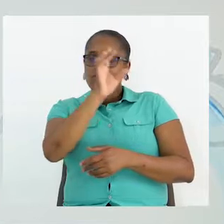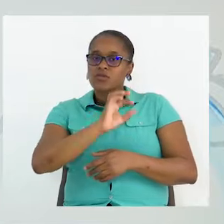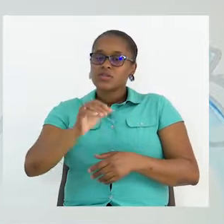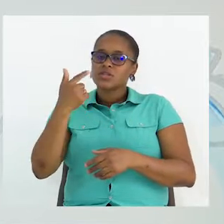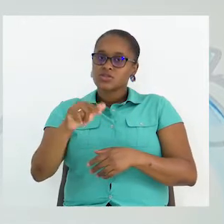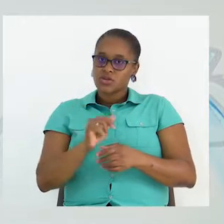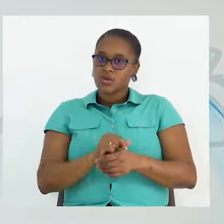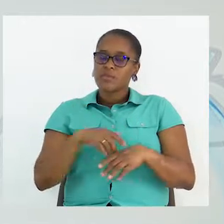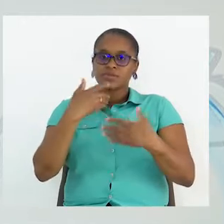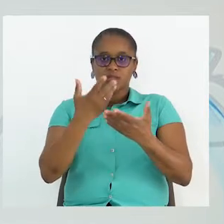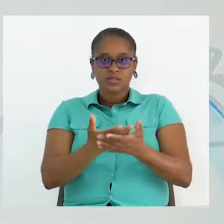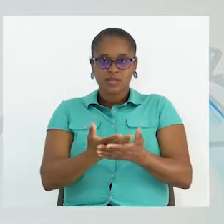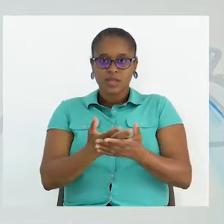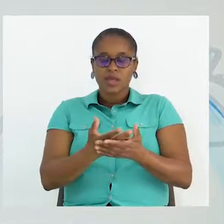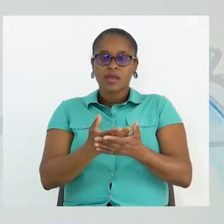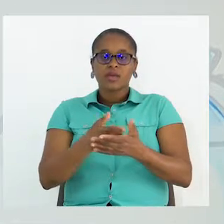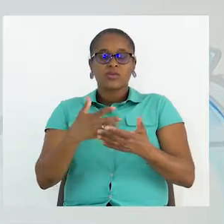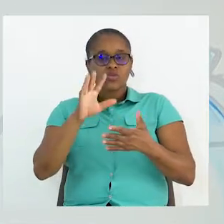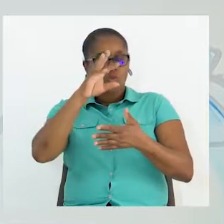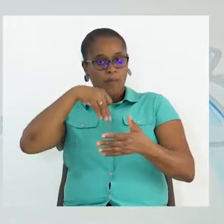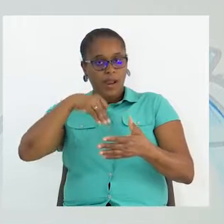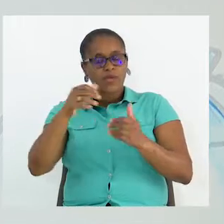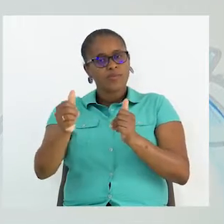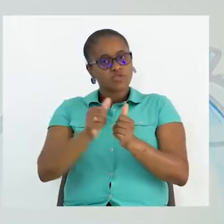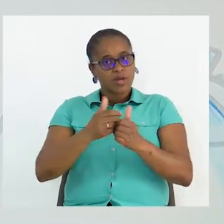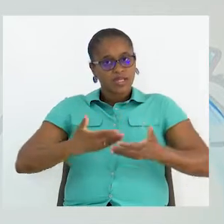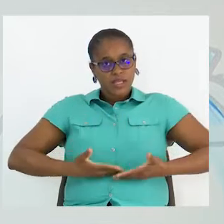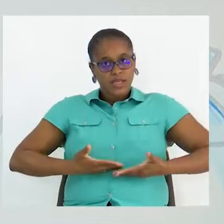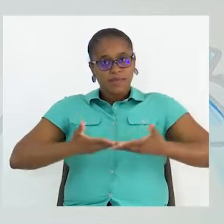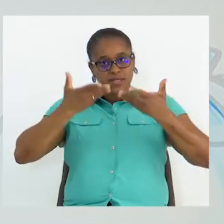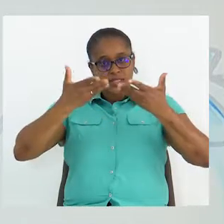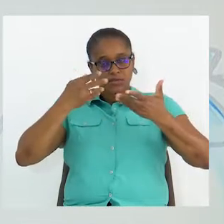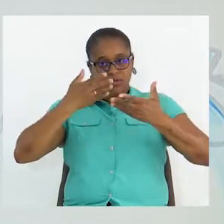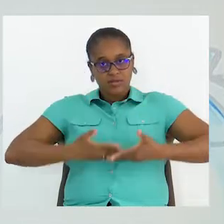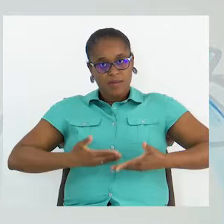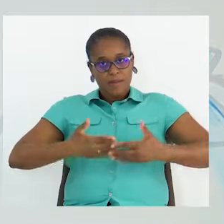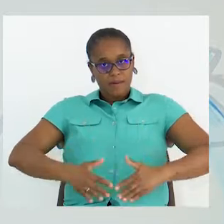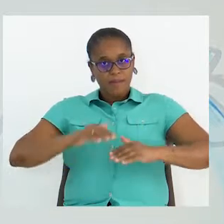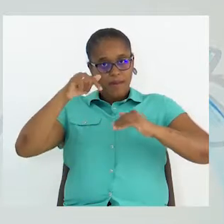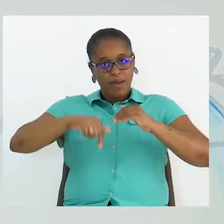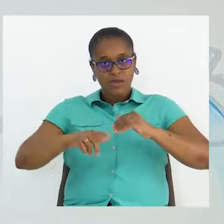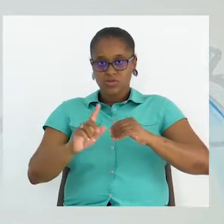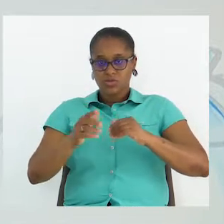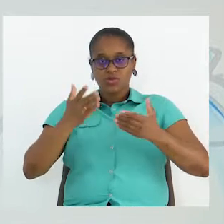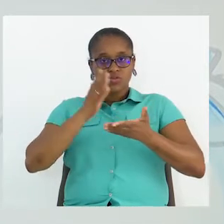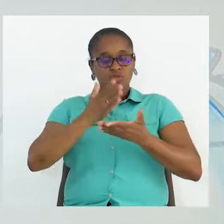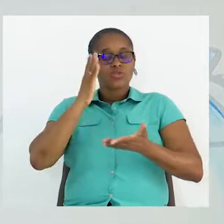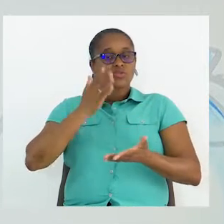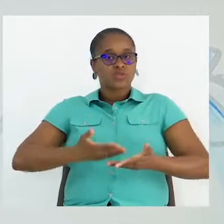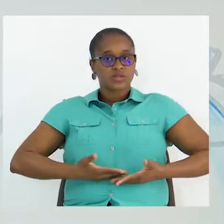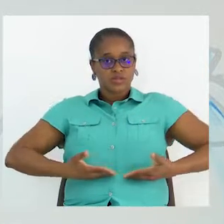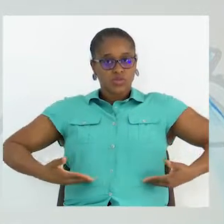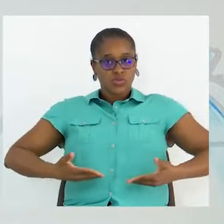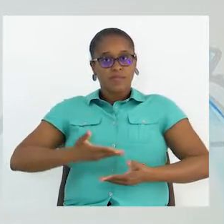plano aproximado, daqui para cima, não mostrar de cintura para baixo, só de cintura para cima, certo?